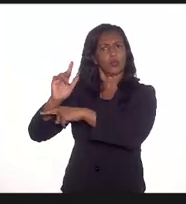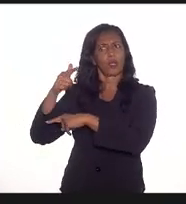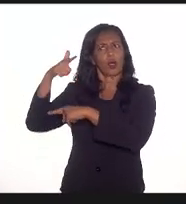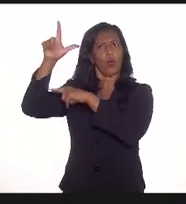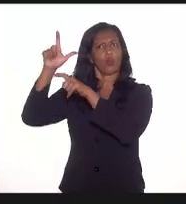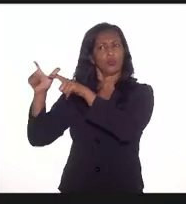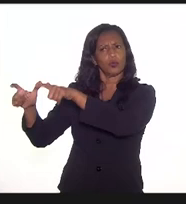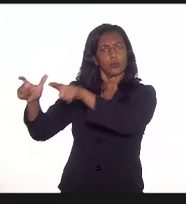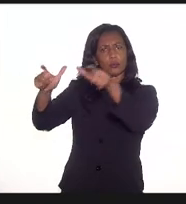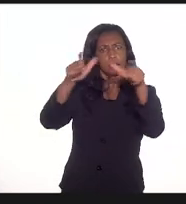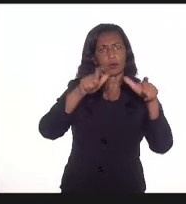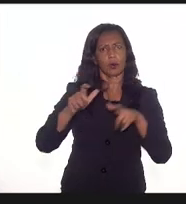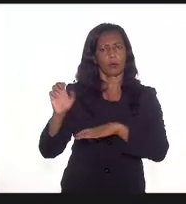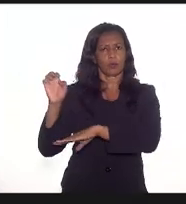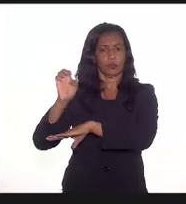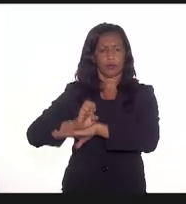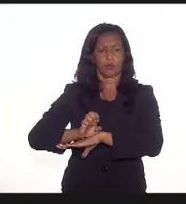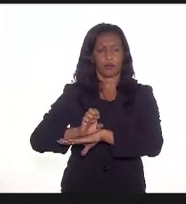Estado.